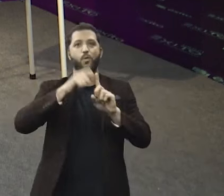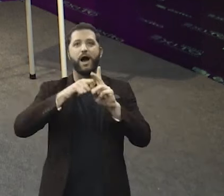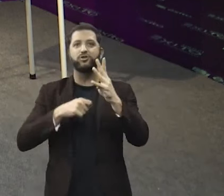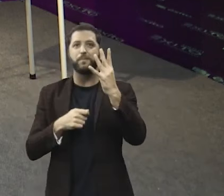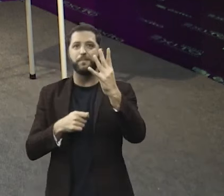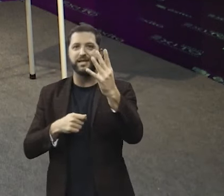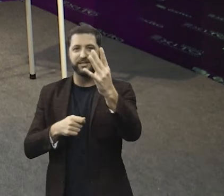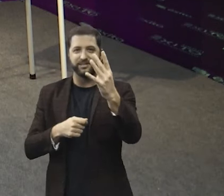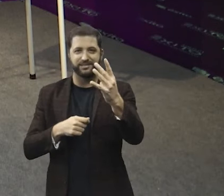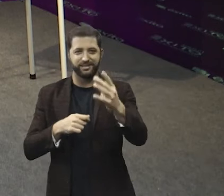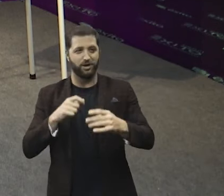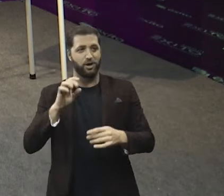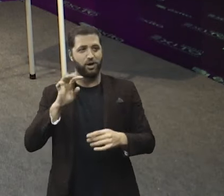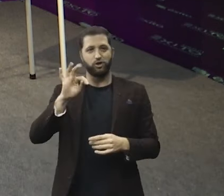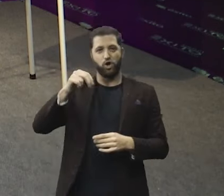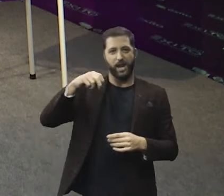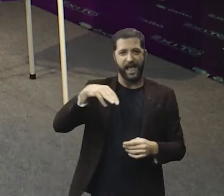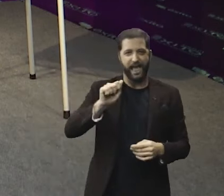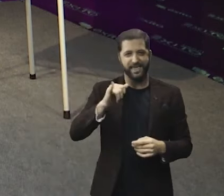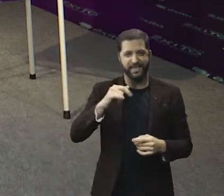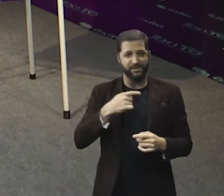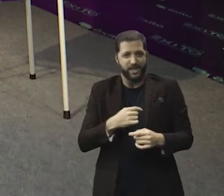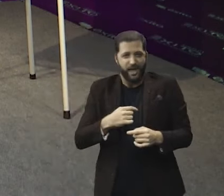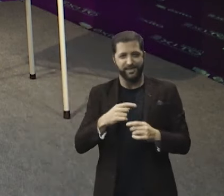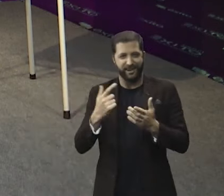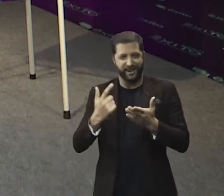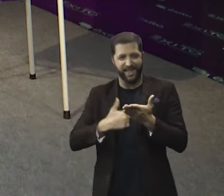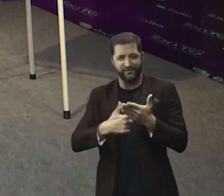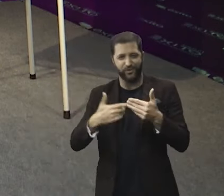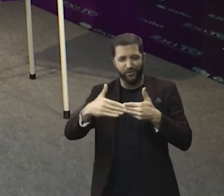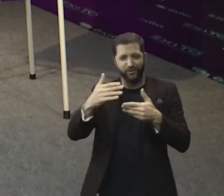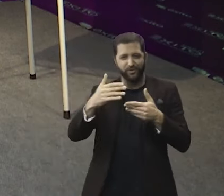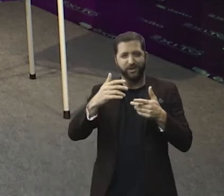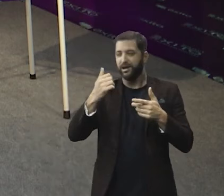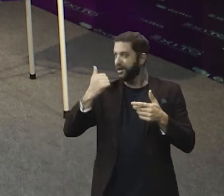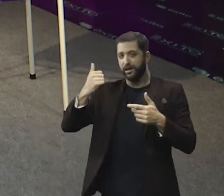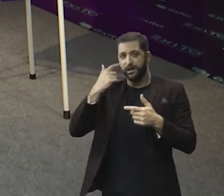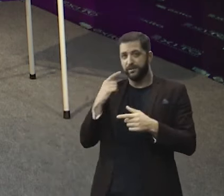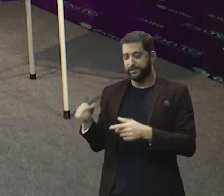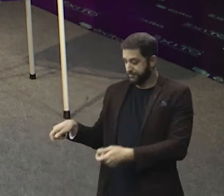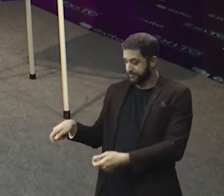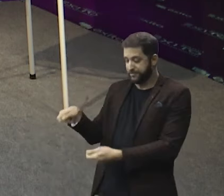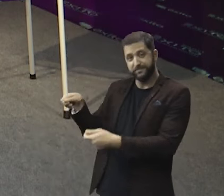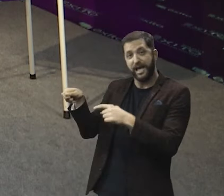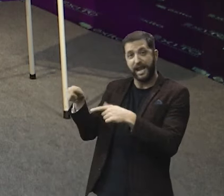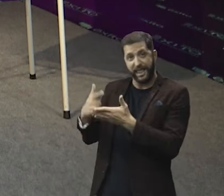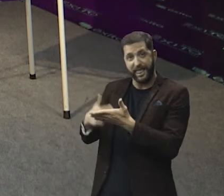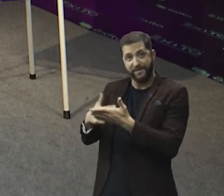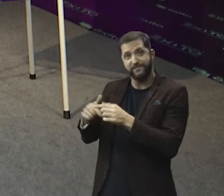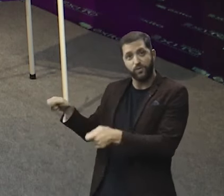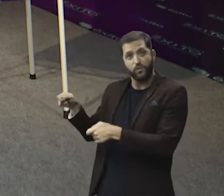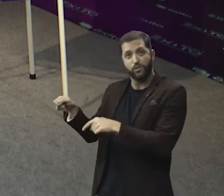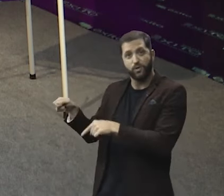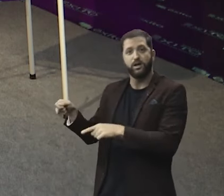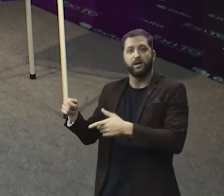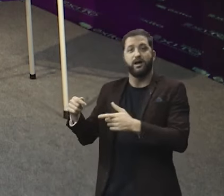tonem aí que eu tô lançando agora você vai com compreender lá dentro que aquilo que me acontece do lado de